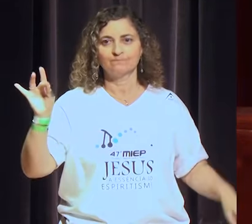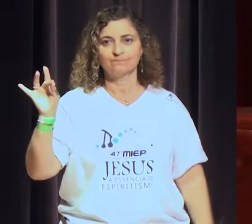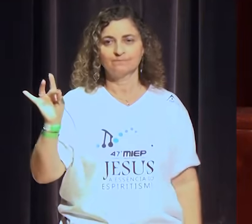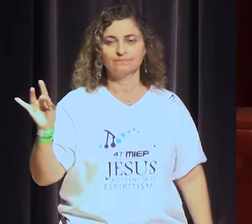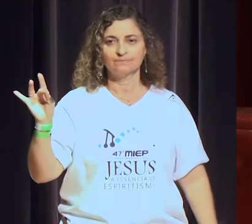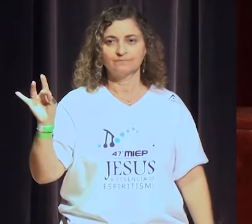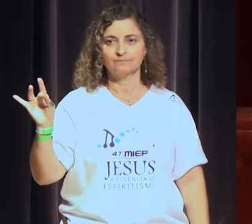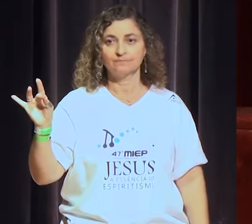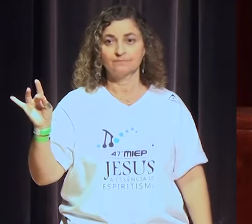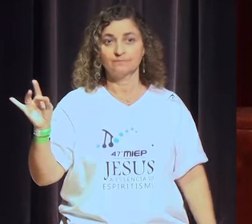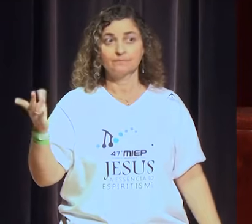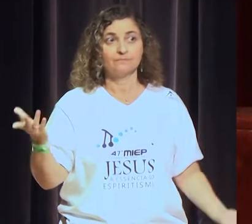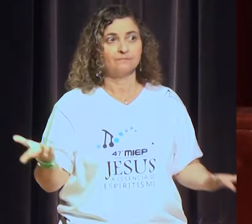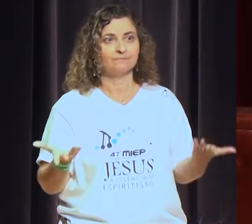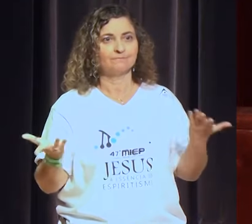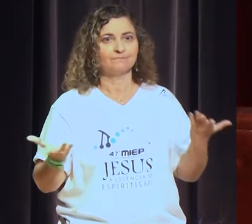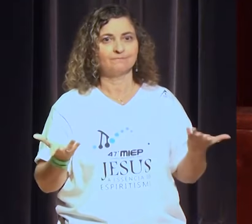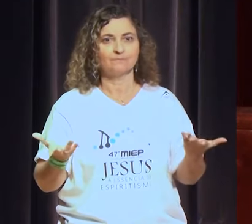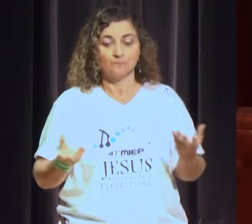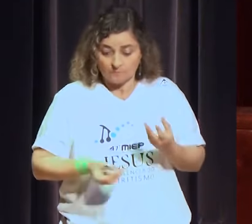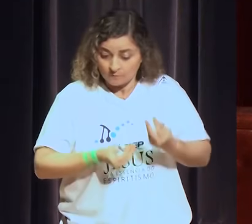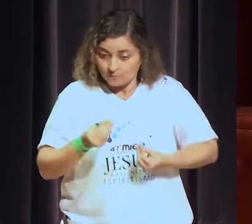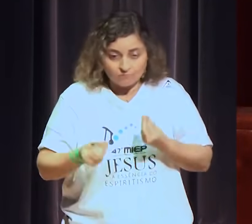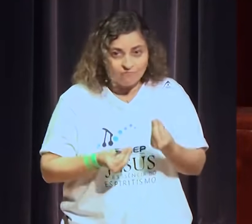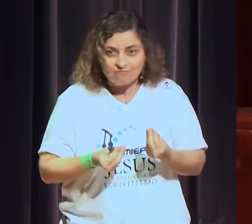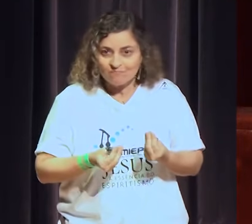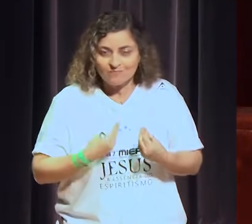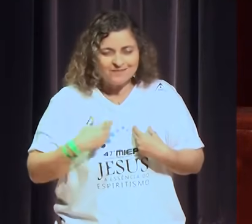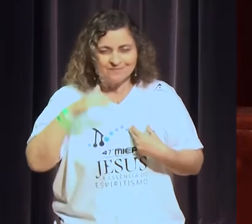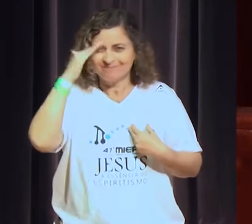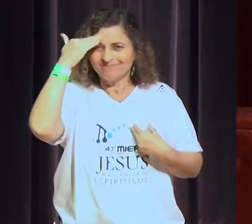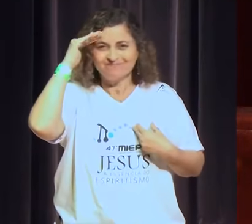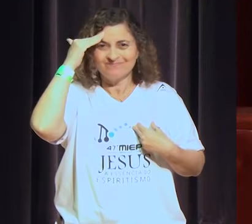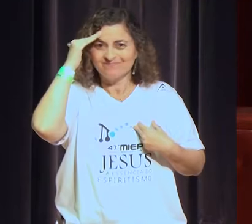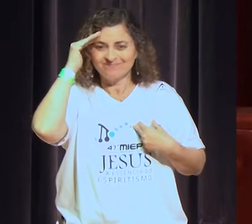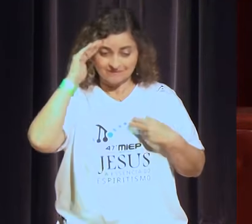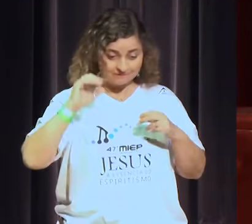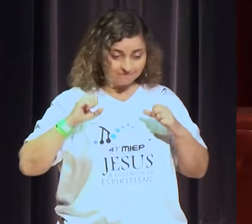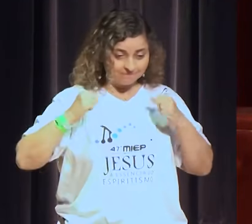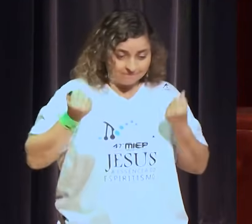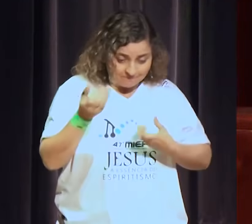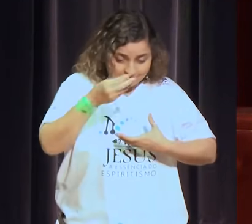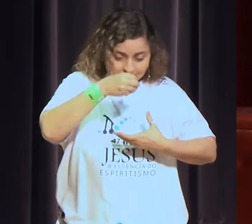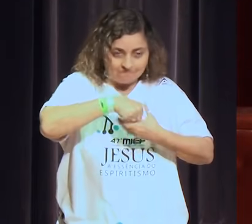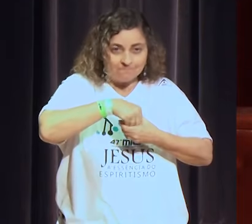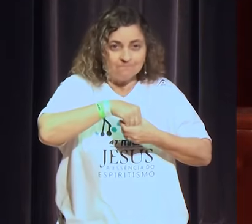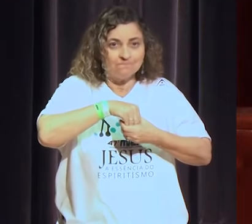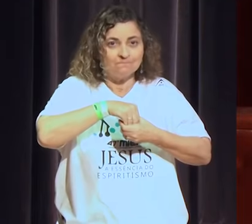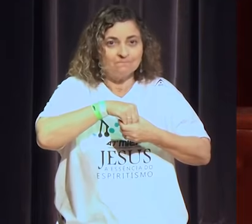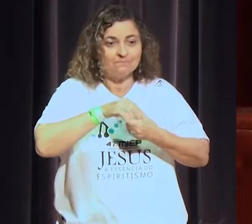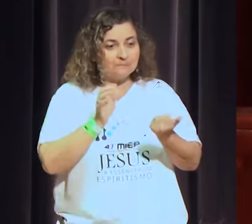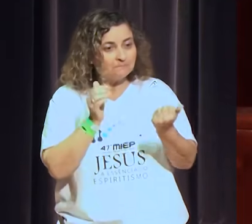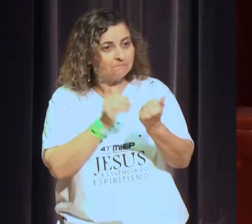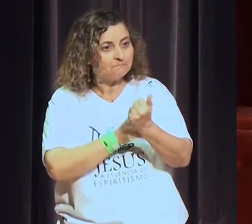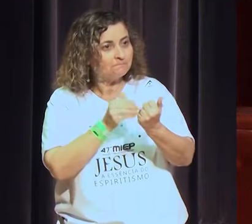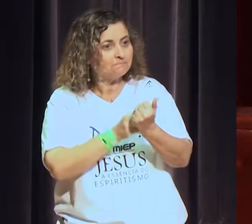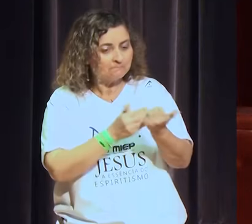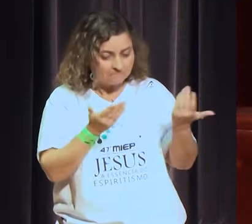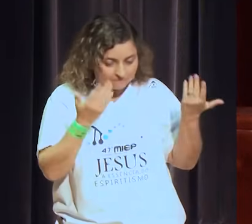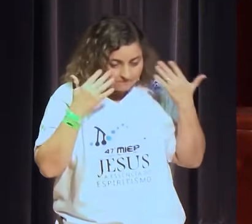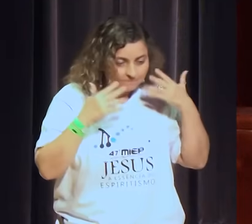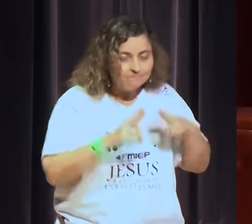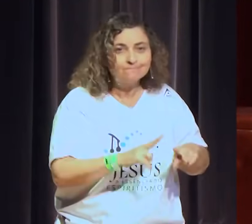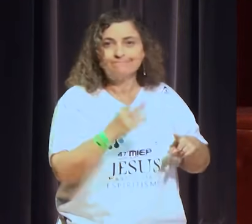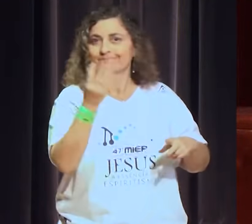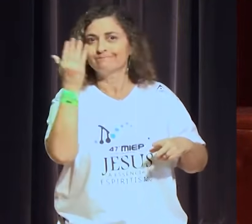O imponderável. Então, lidar com o imponderável, lidar com o imprevisível, com